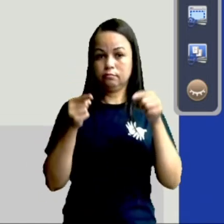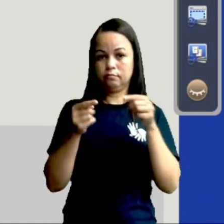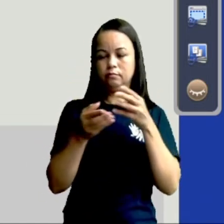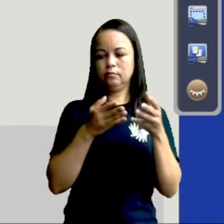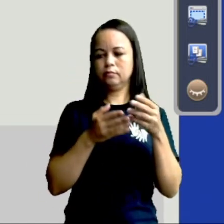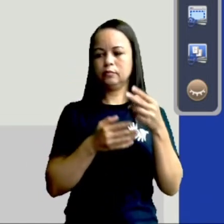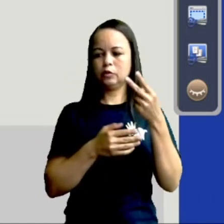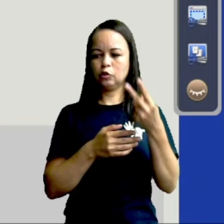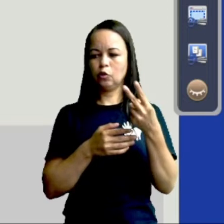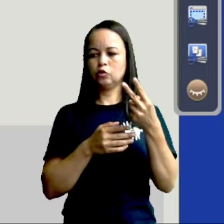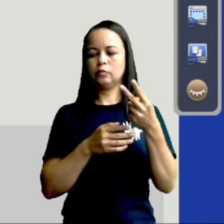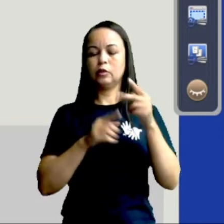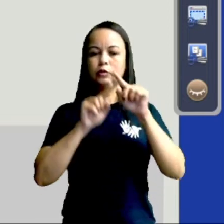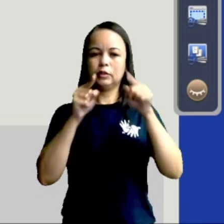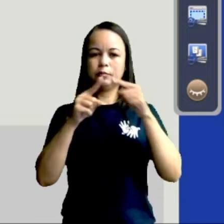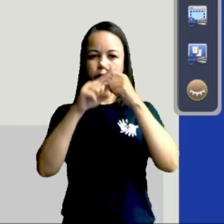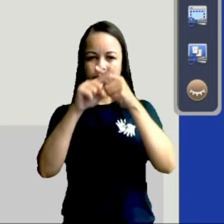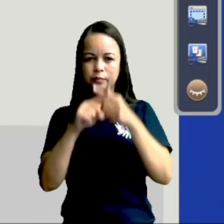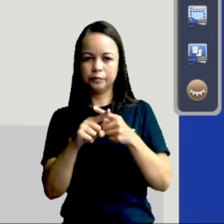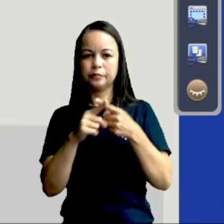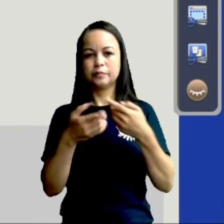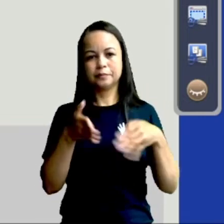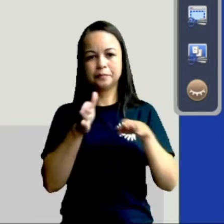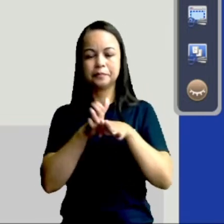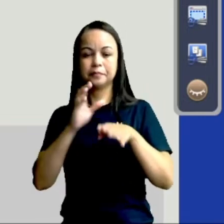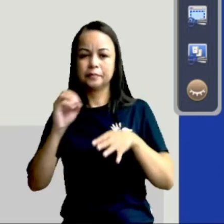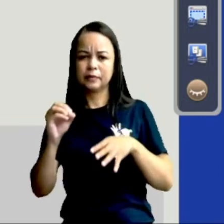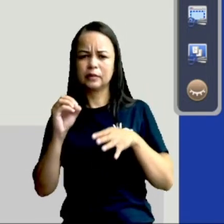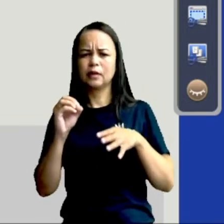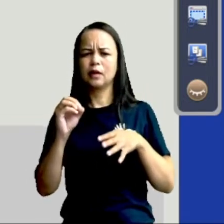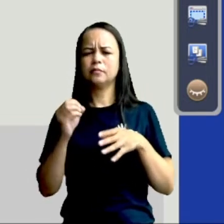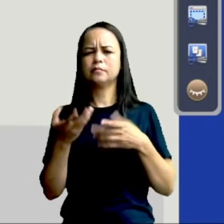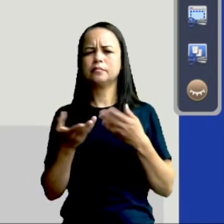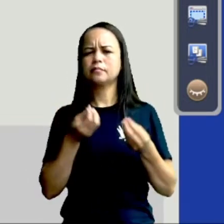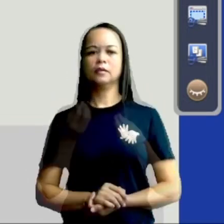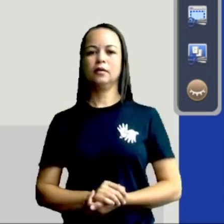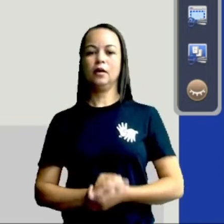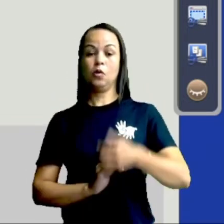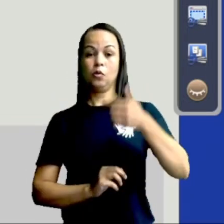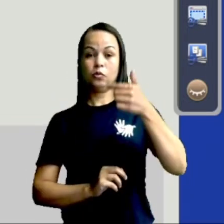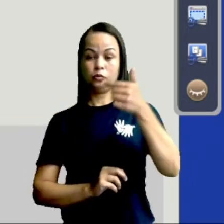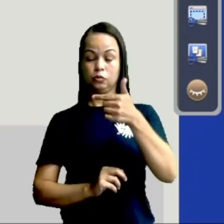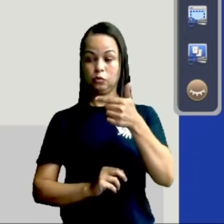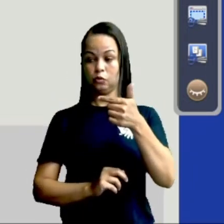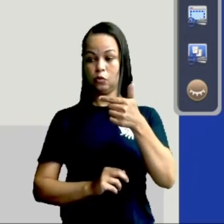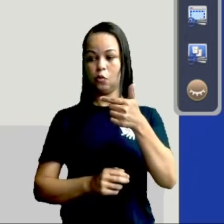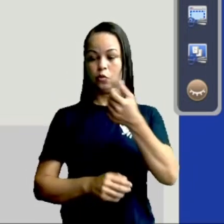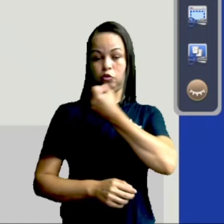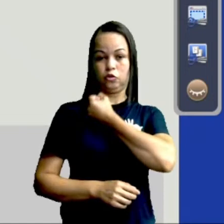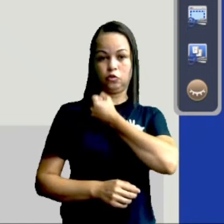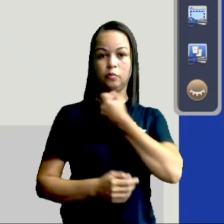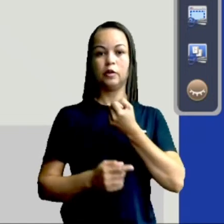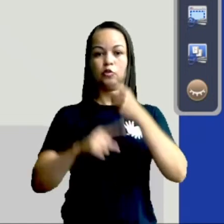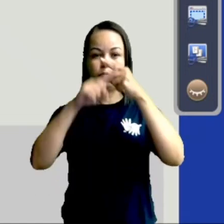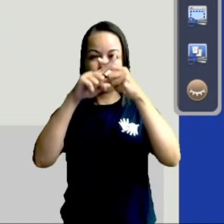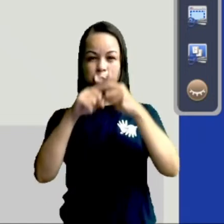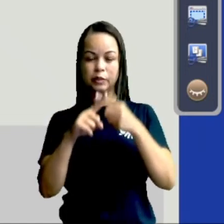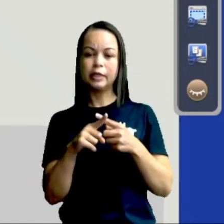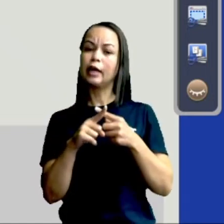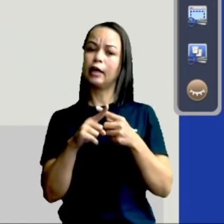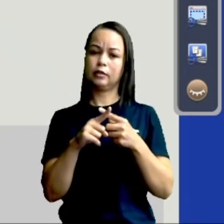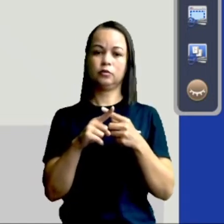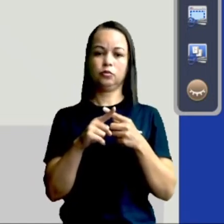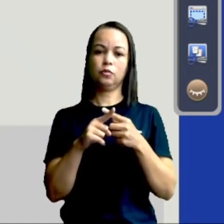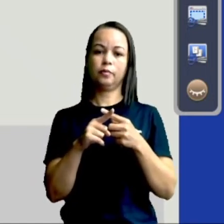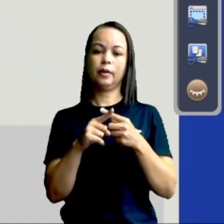se multiplicando e chegando no zero. Então, ó, dois números se multiplicando e dando zero, pelo menos um dos dois deve ser zero.